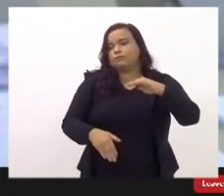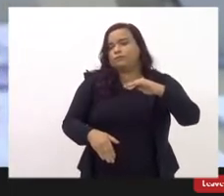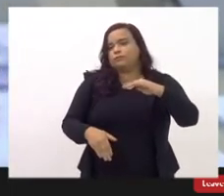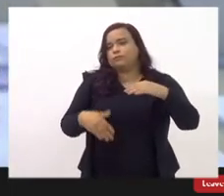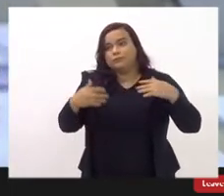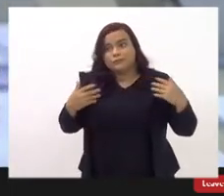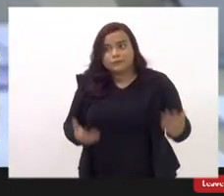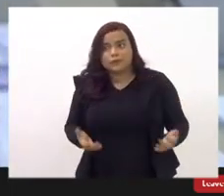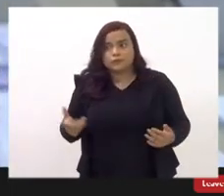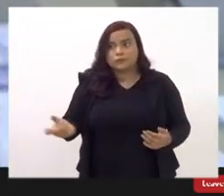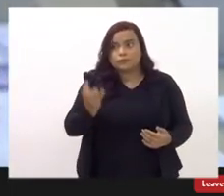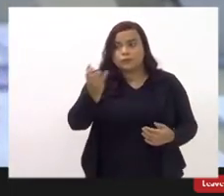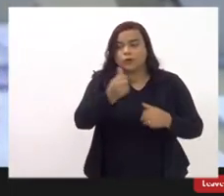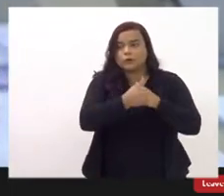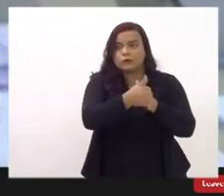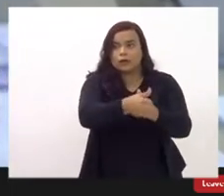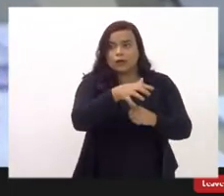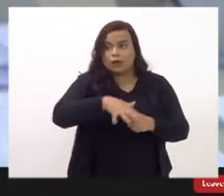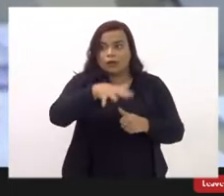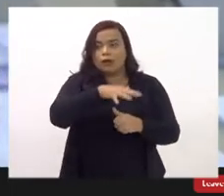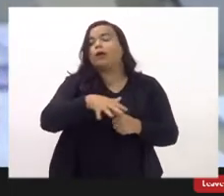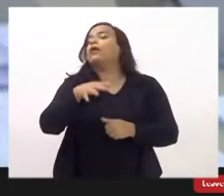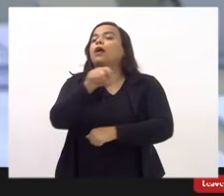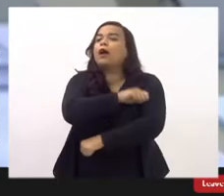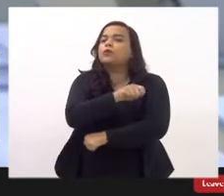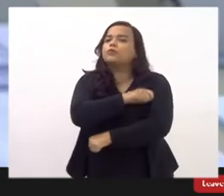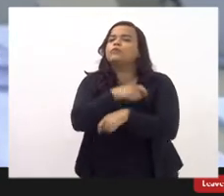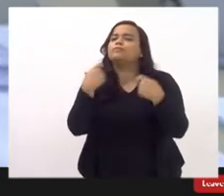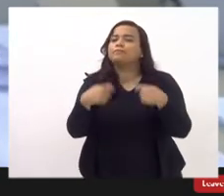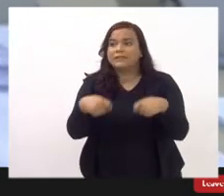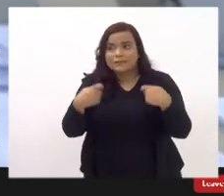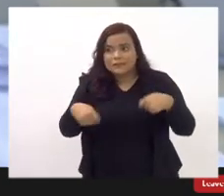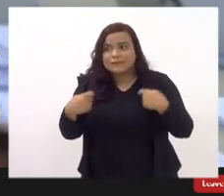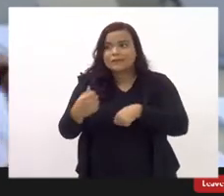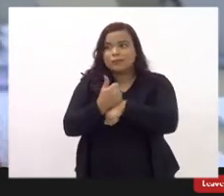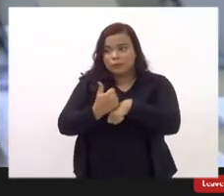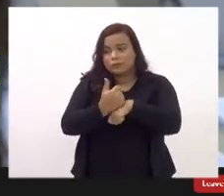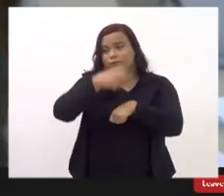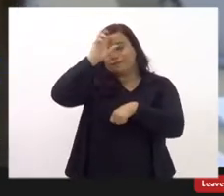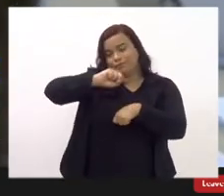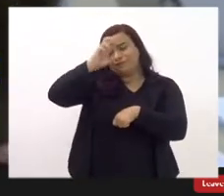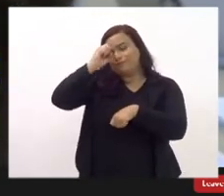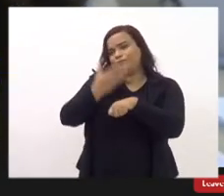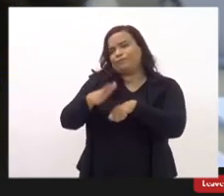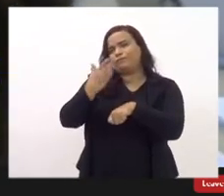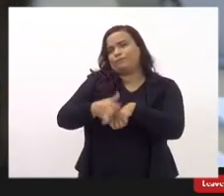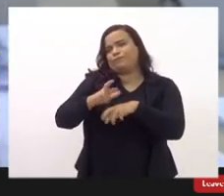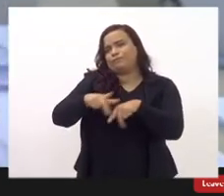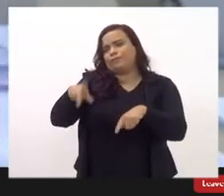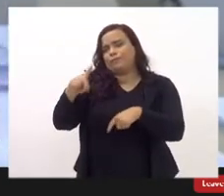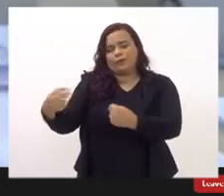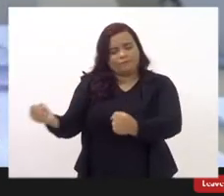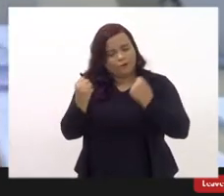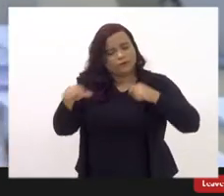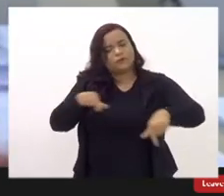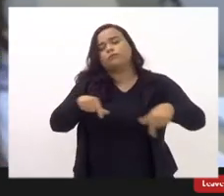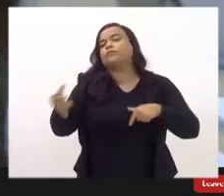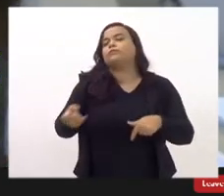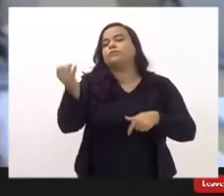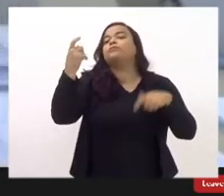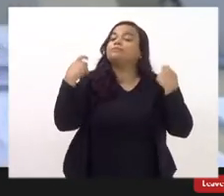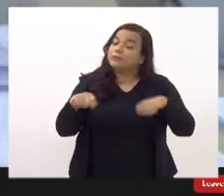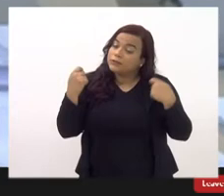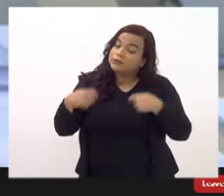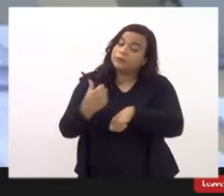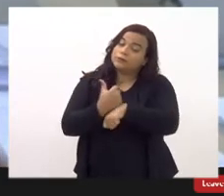dos estudantes que precisam se qualificar. A gente está falando de uma força de trabalho importante que precisa se